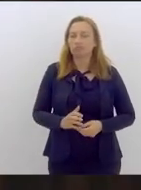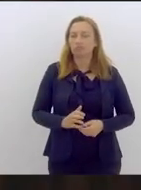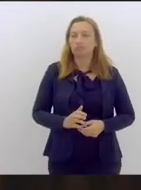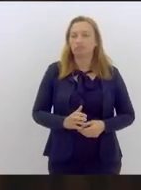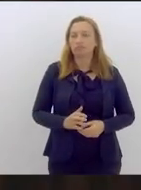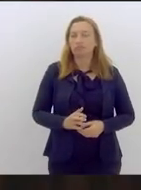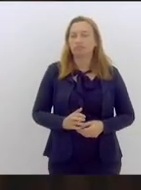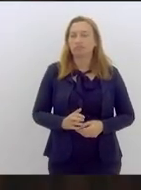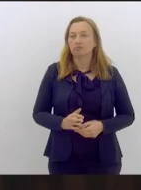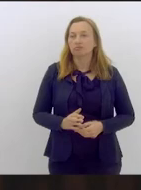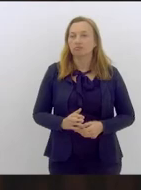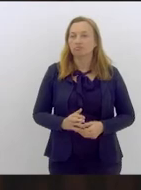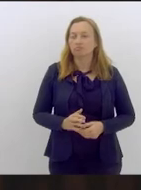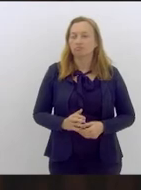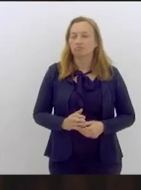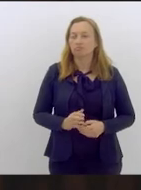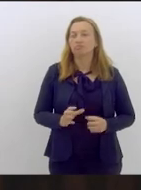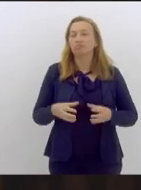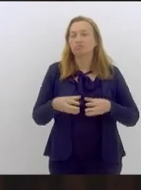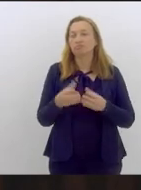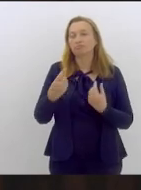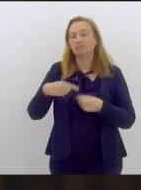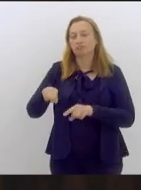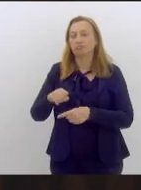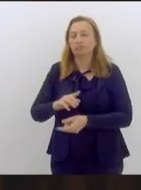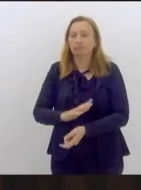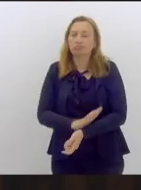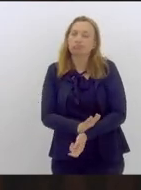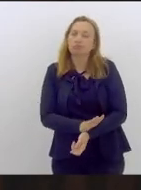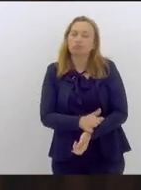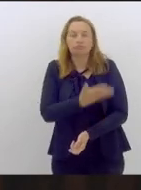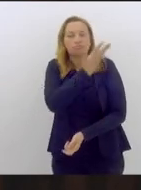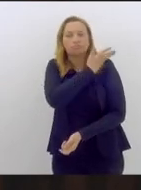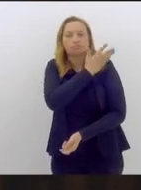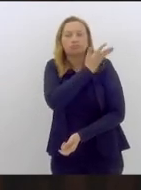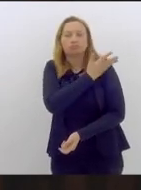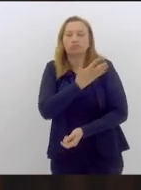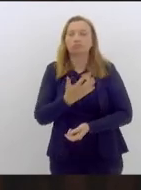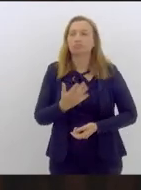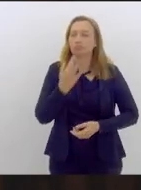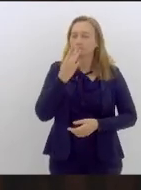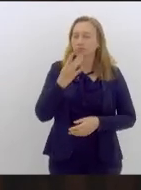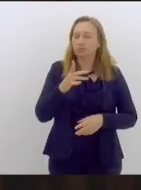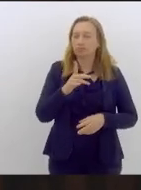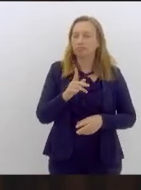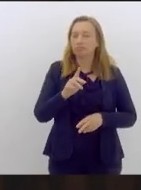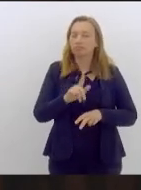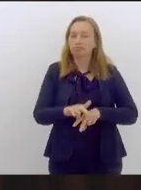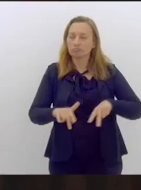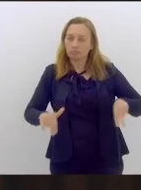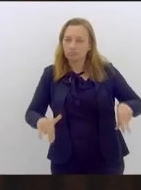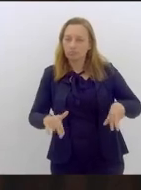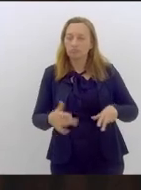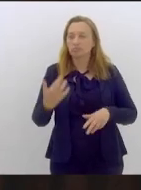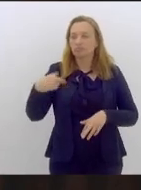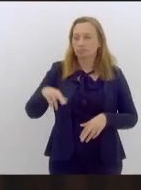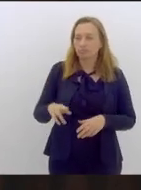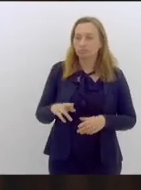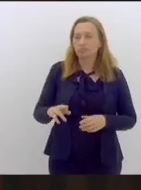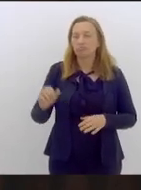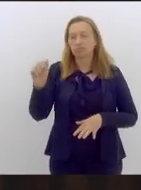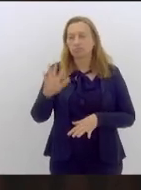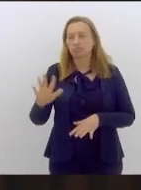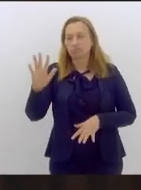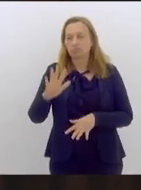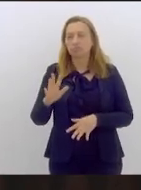emitir parecer pela Comissão de Combate às Discriminações e Preconceitos de Raça, Cor, Etnia, Religião e Procedência